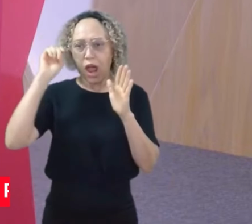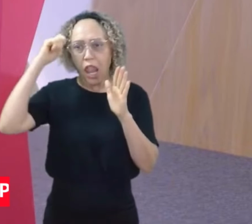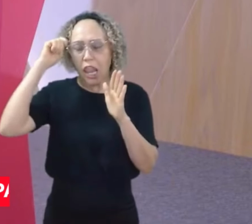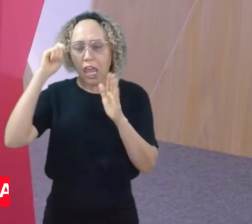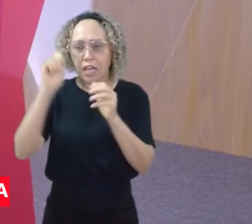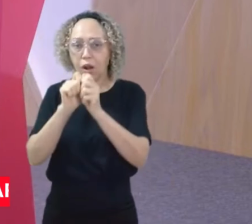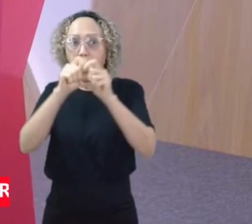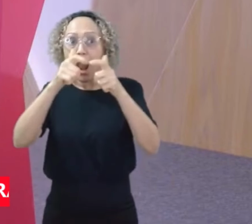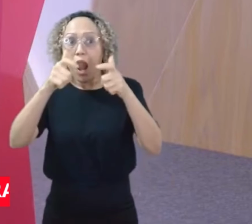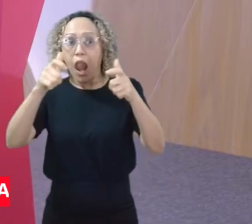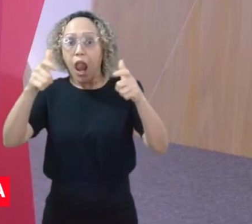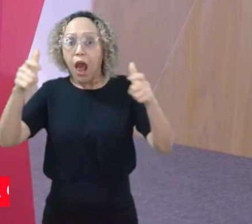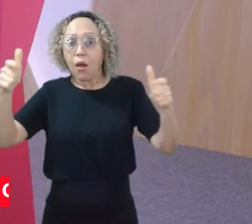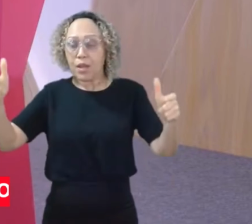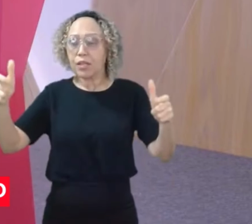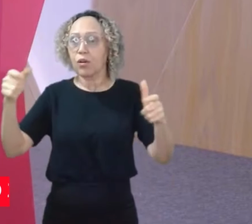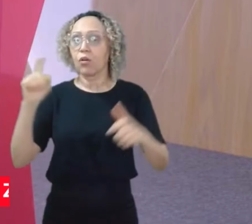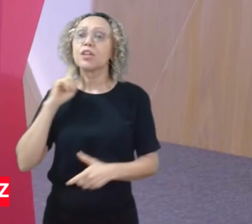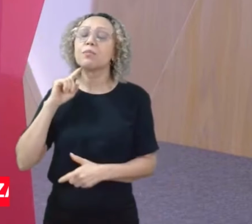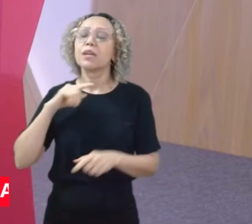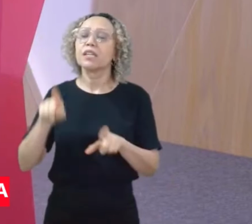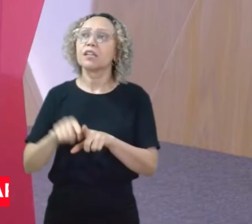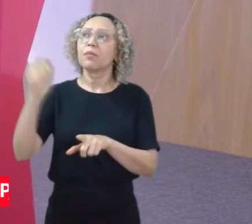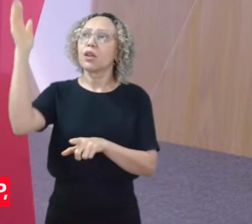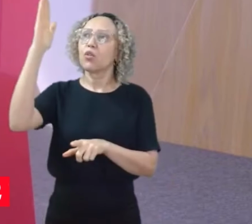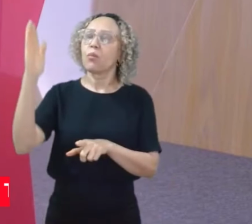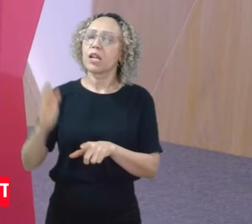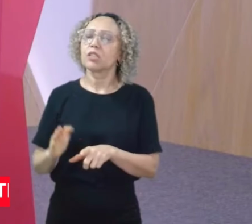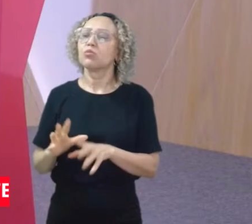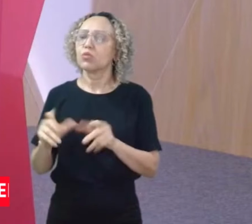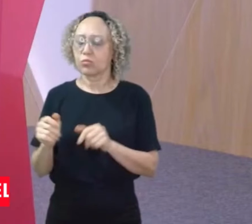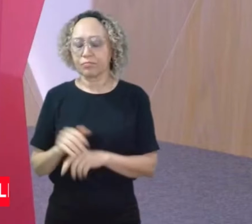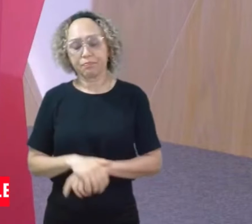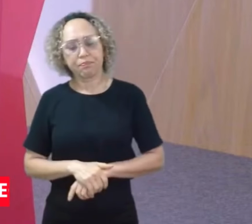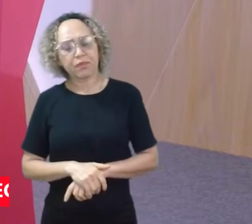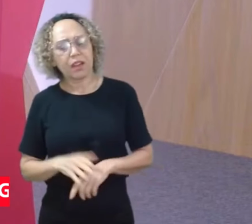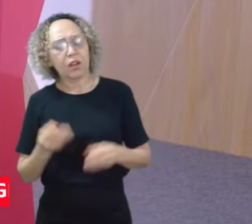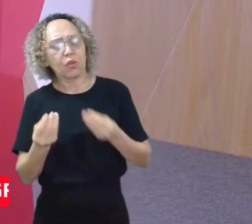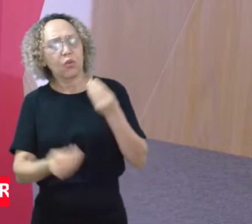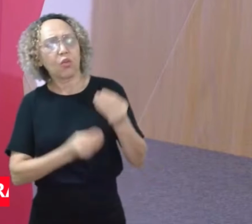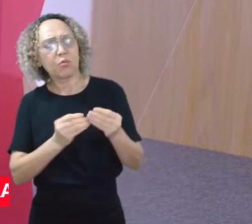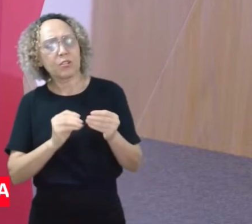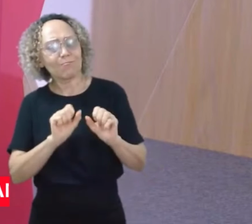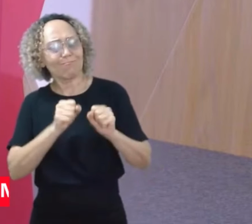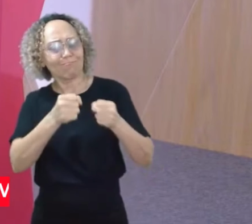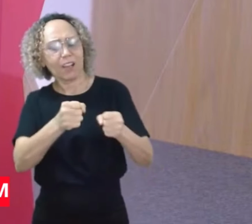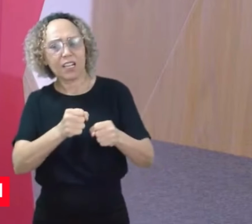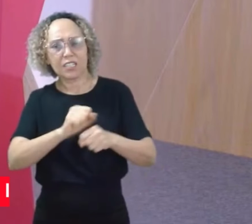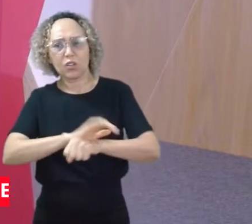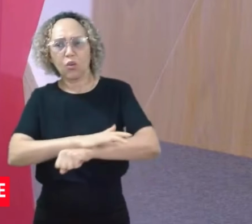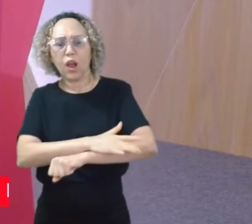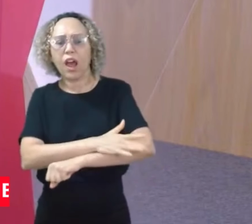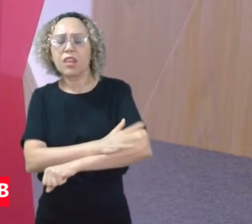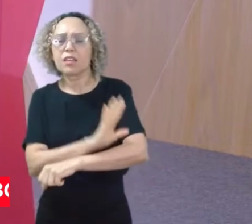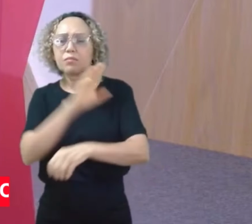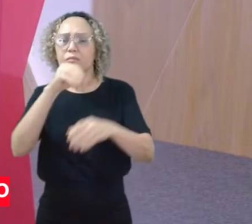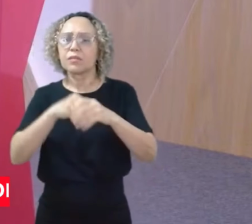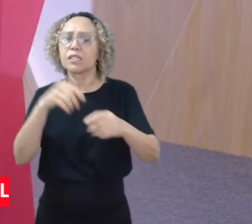todo. Como é que isso reforça o combate ao racismo e o trabalho contra o racismo também na política,